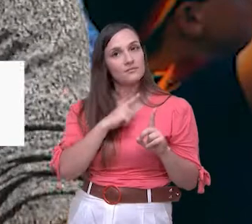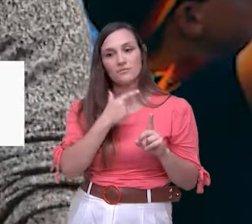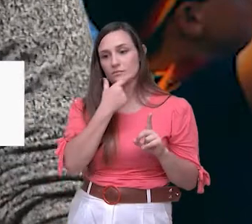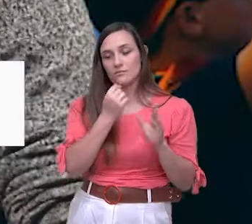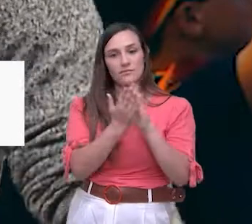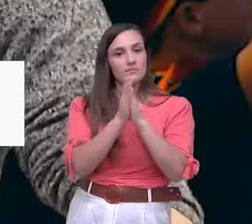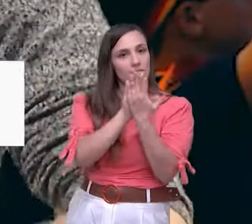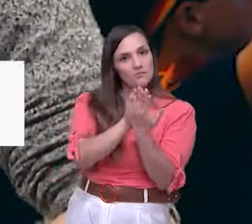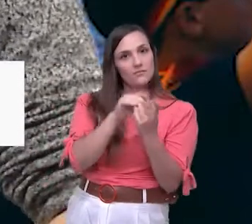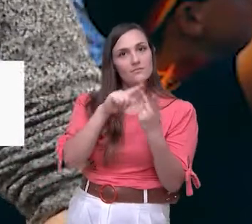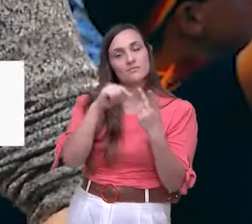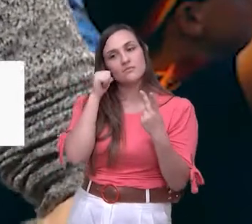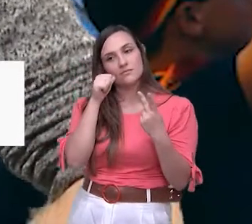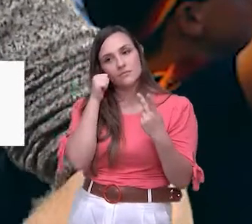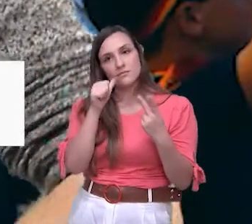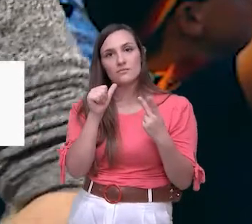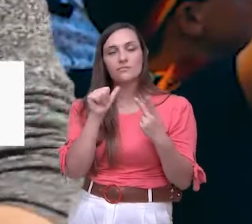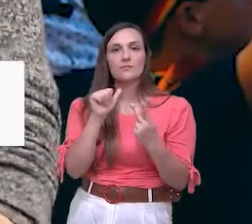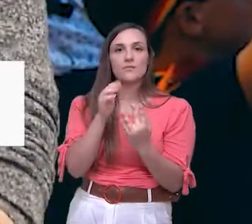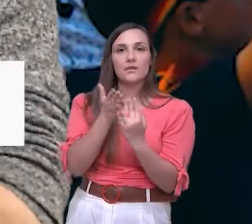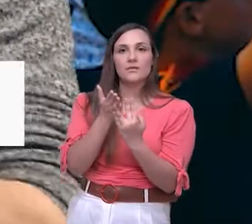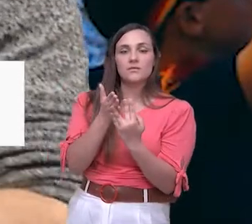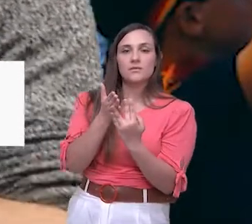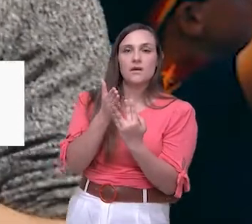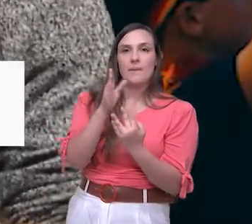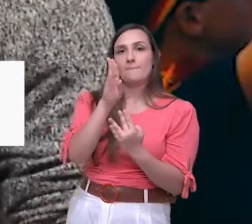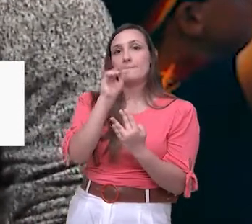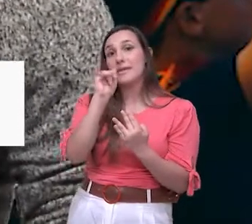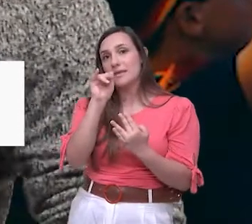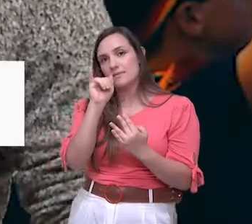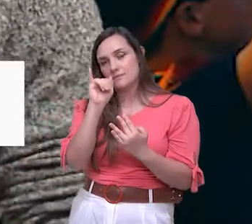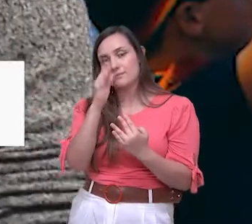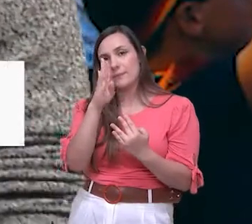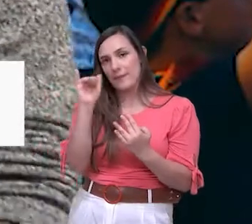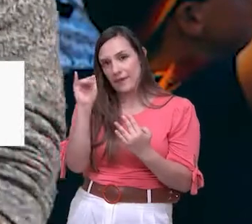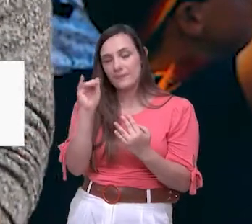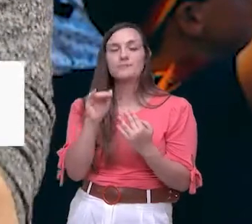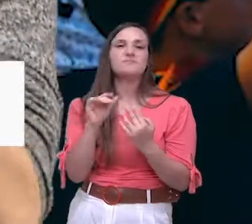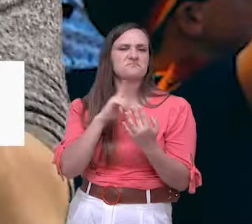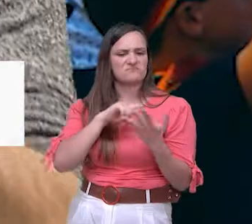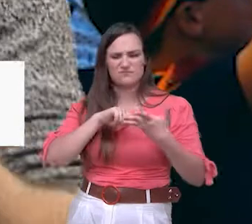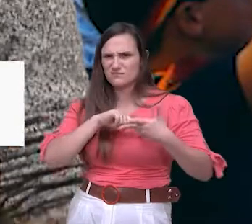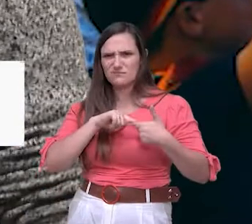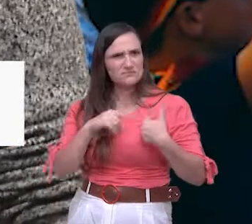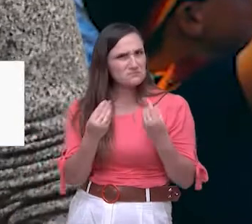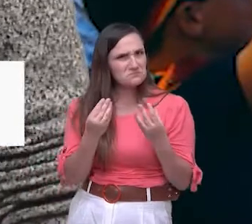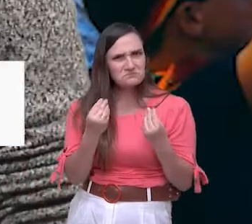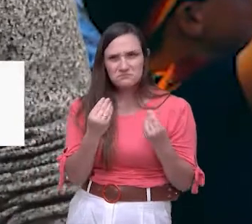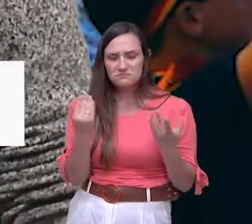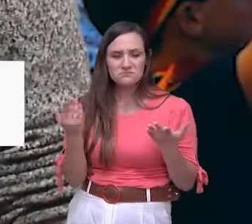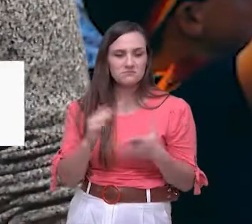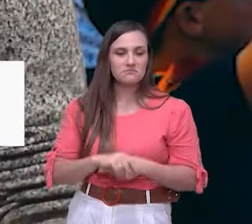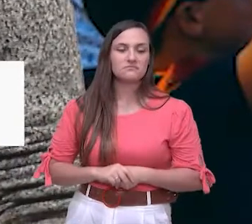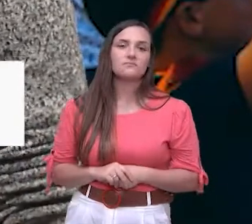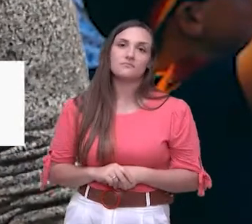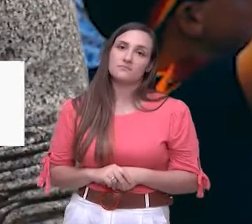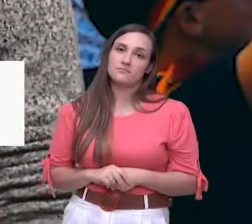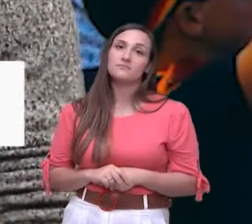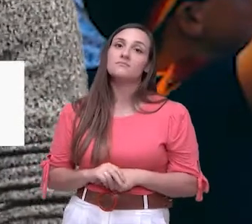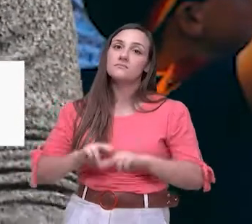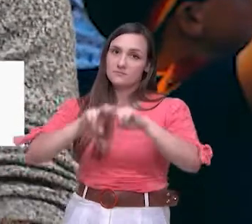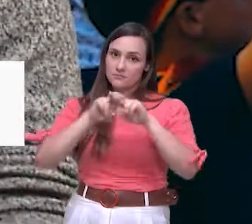nós temos homem trans mulheres bissexuais homens gays então sem há uma diversidade muito grande